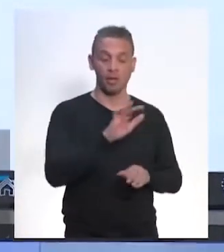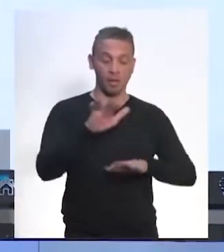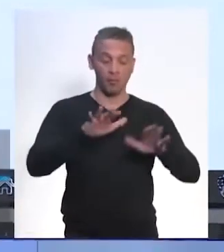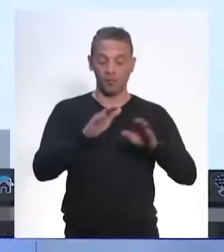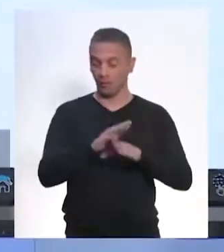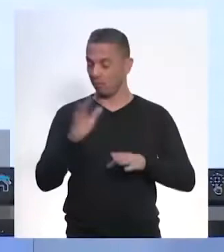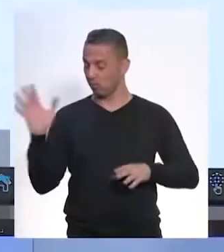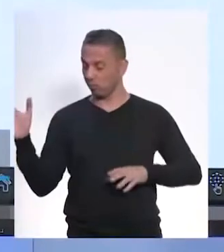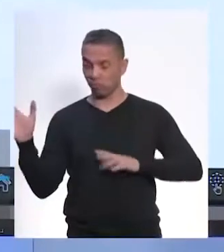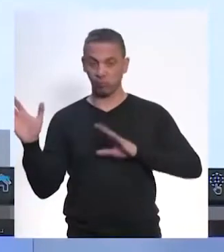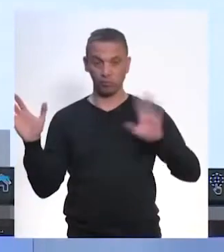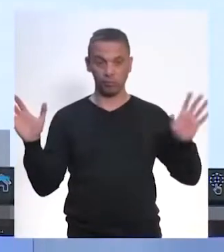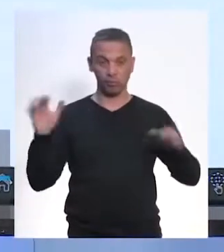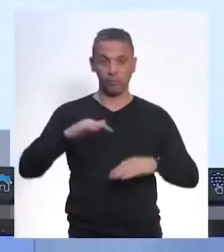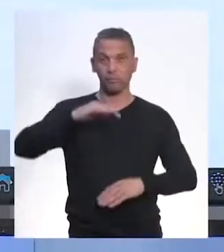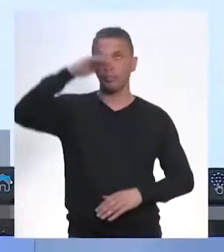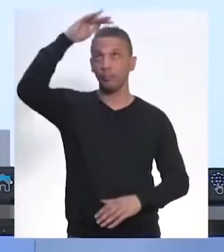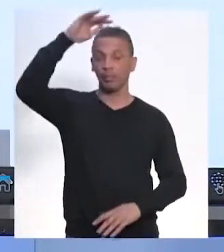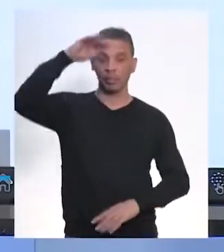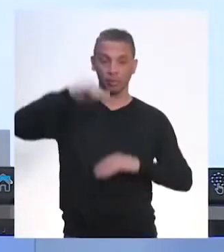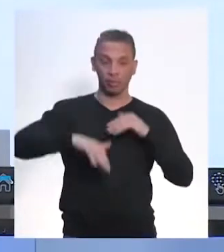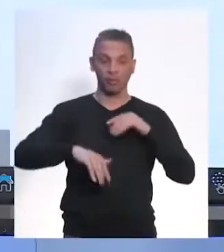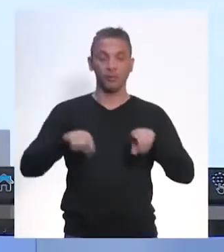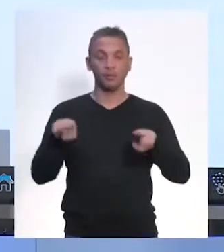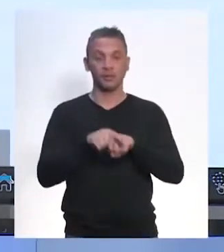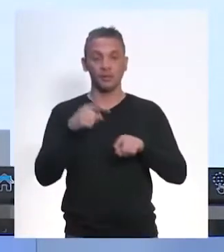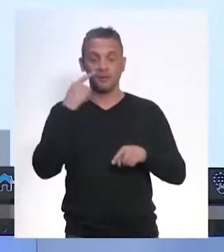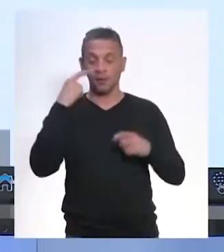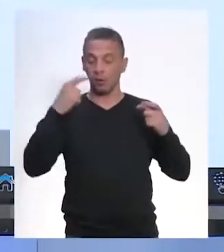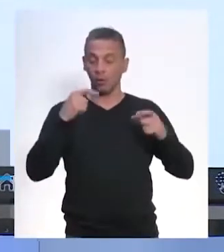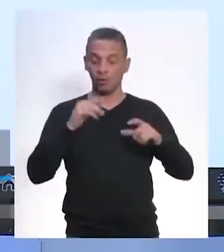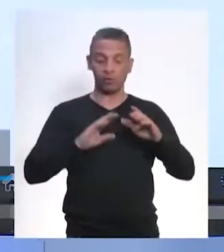tenho que ter uma extensão e saber até onde o